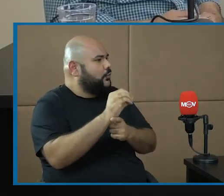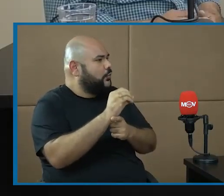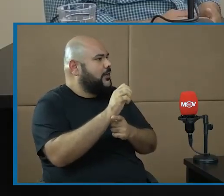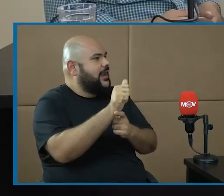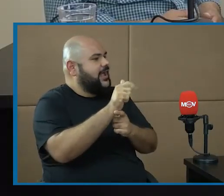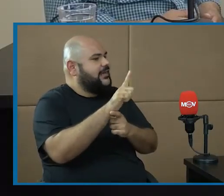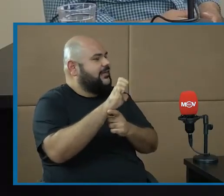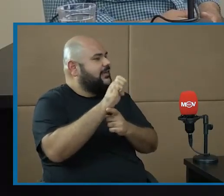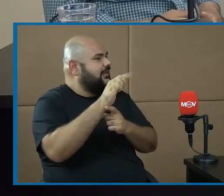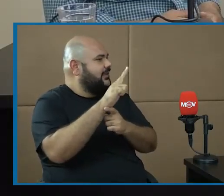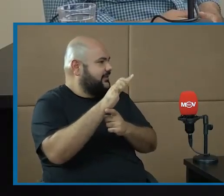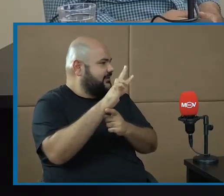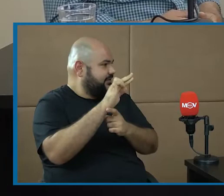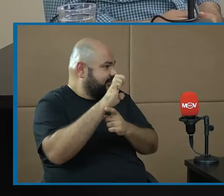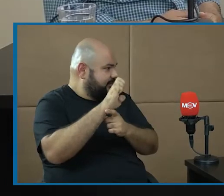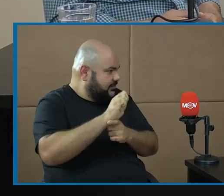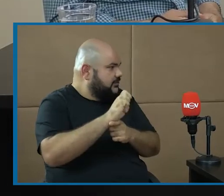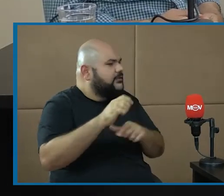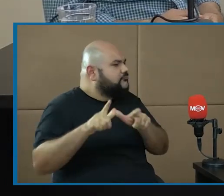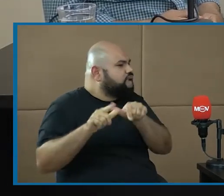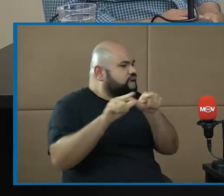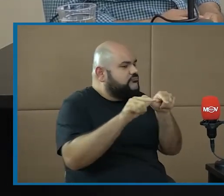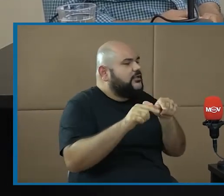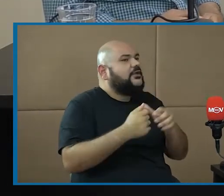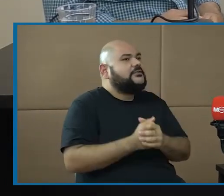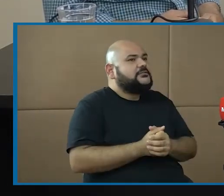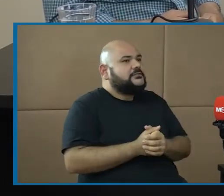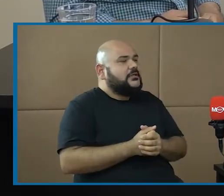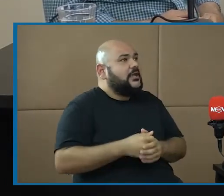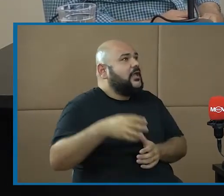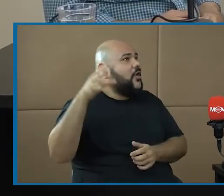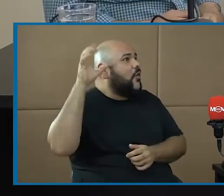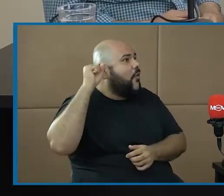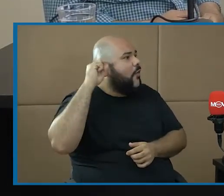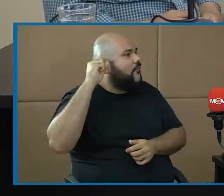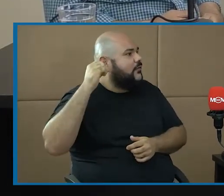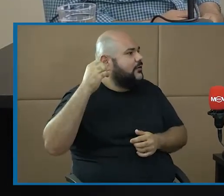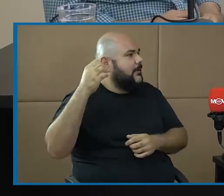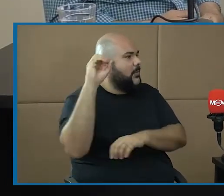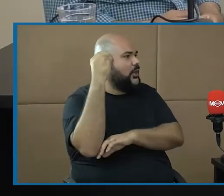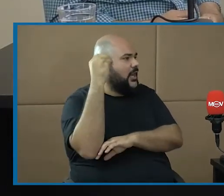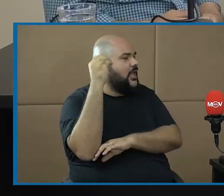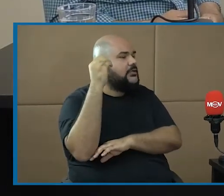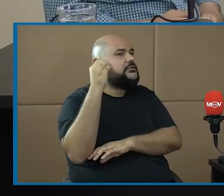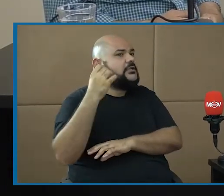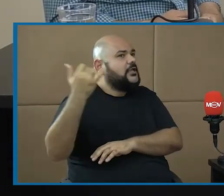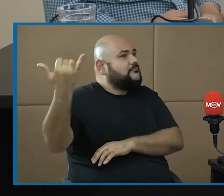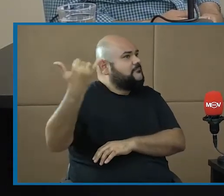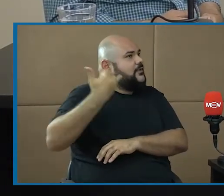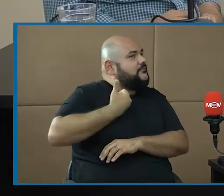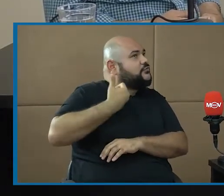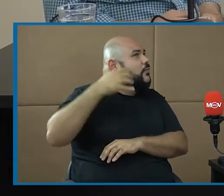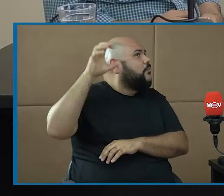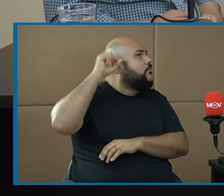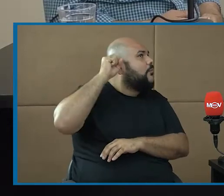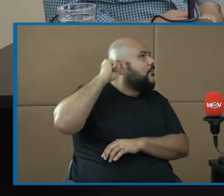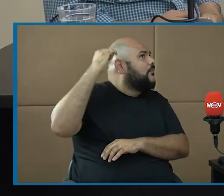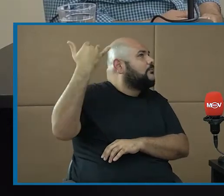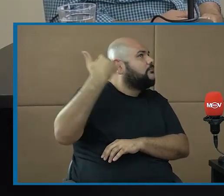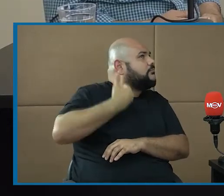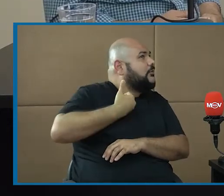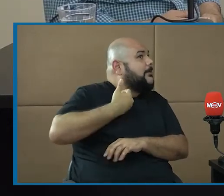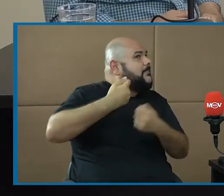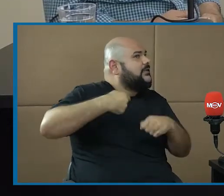se fôssemos surdos, entendeu? Como é que a gente ia ter essas informações? Tanto lá que... O que acontece? Agora, no momento, né, eu